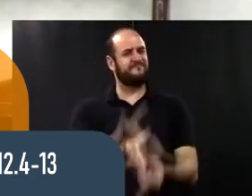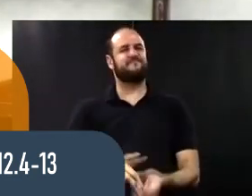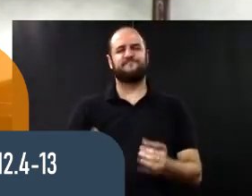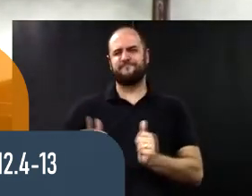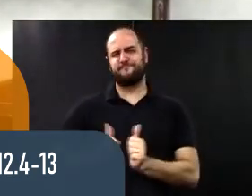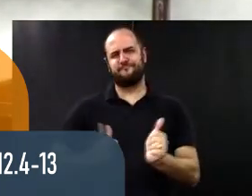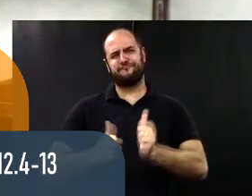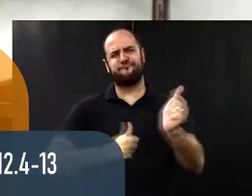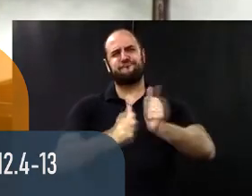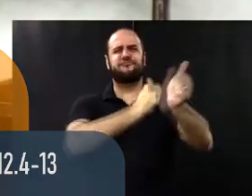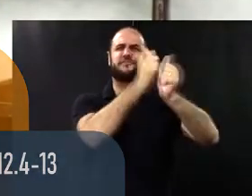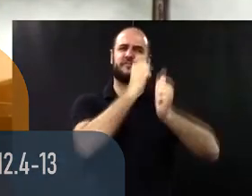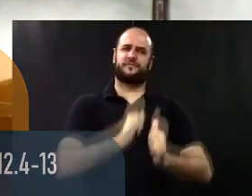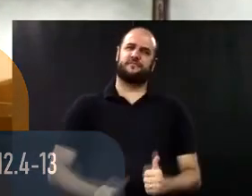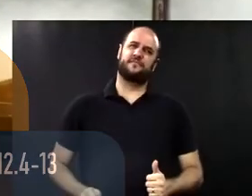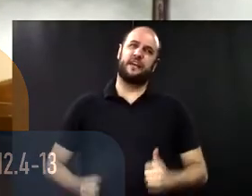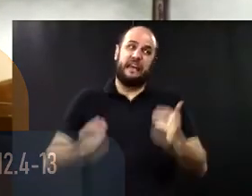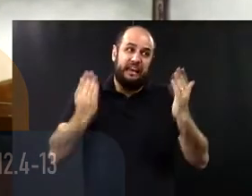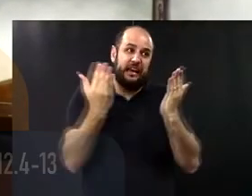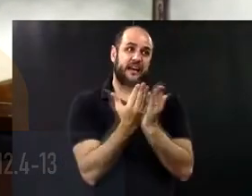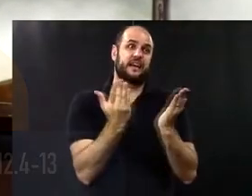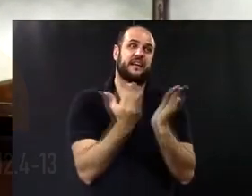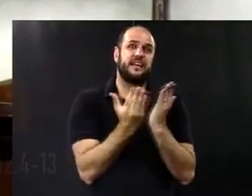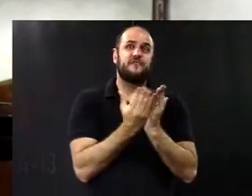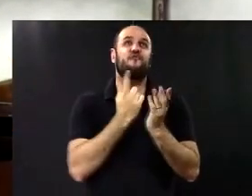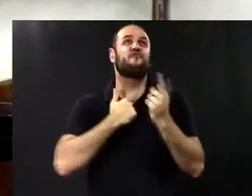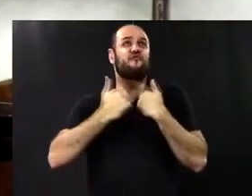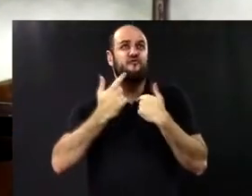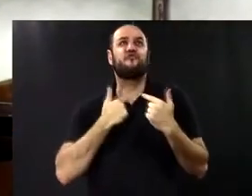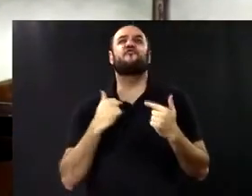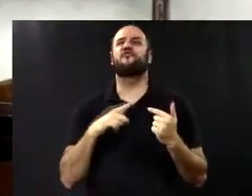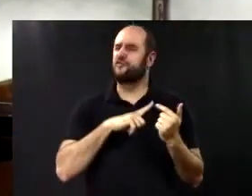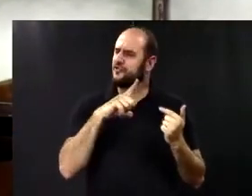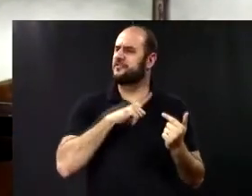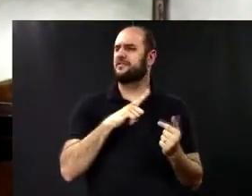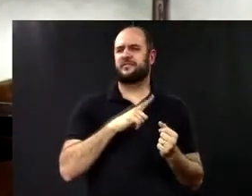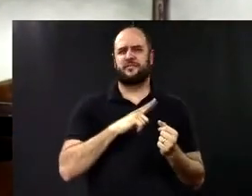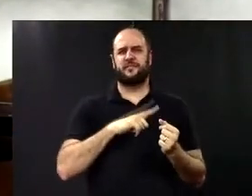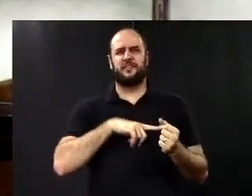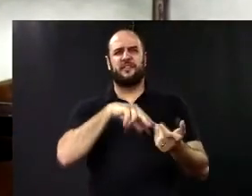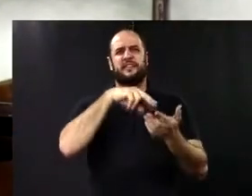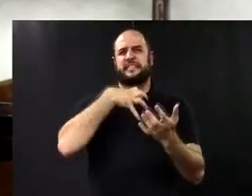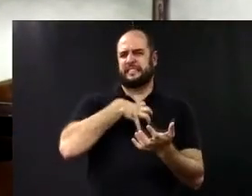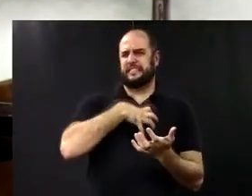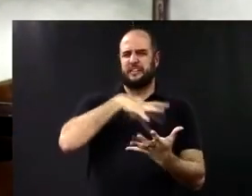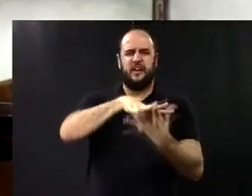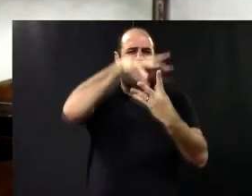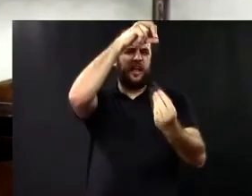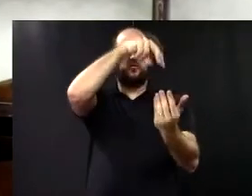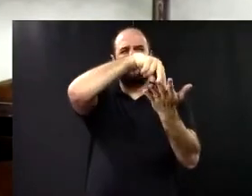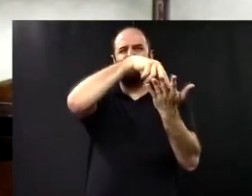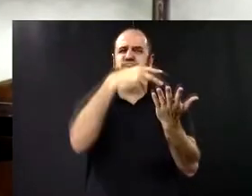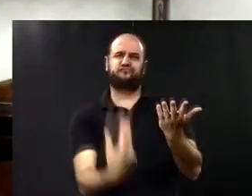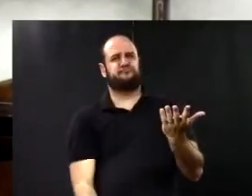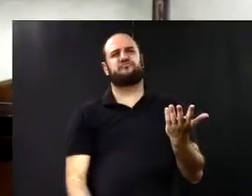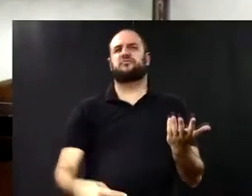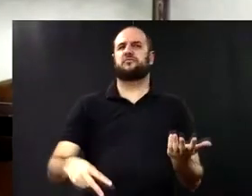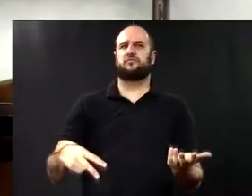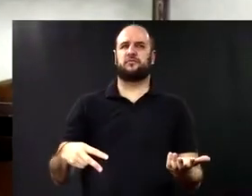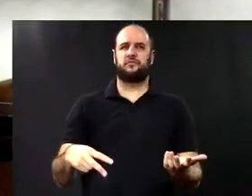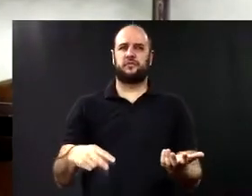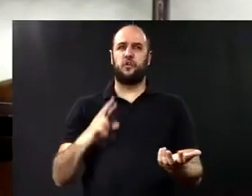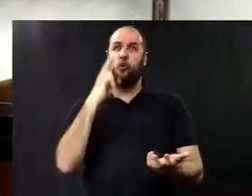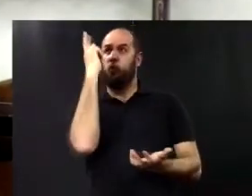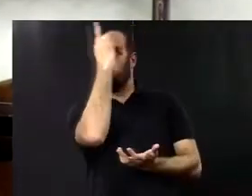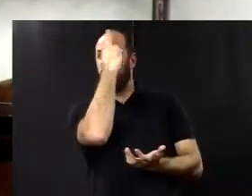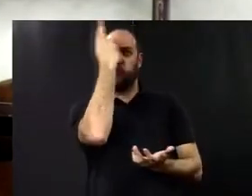perseguição. E esses crentes estavam cedendo, eles estavam desmaiando em vossas almas, como diz o versículo 3, e por conta